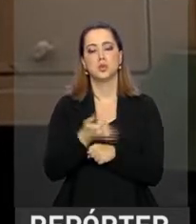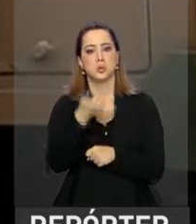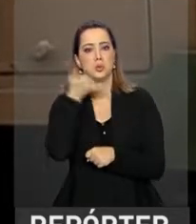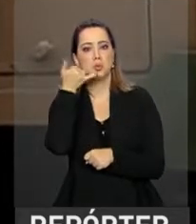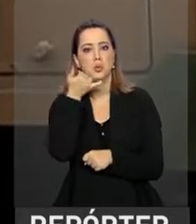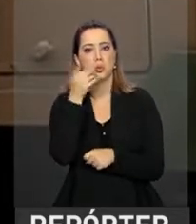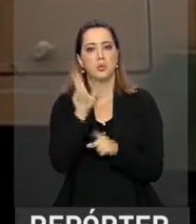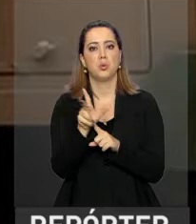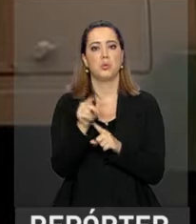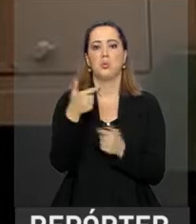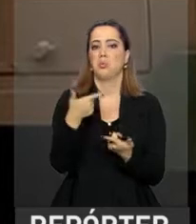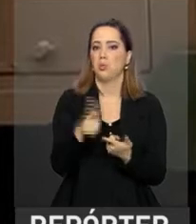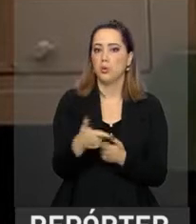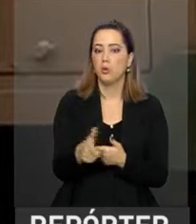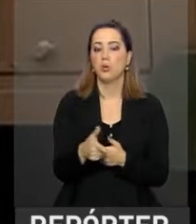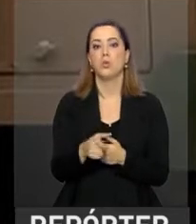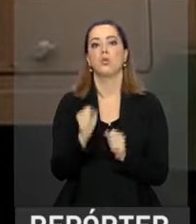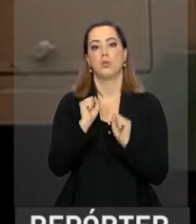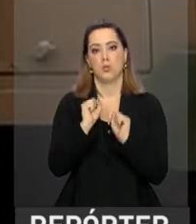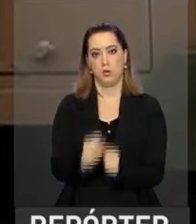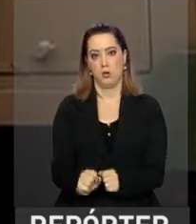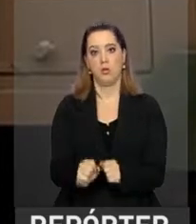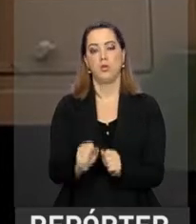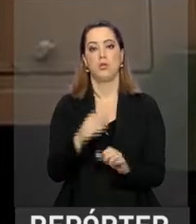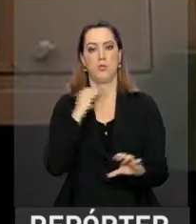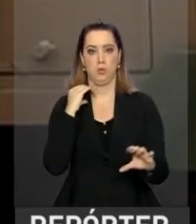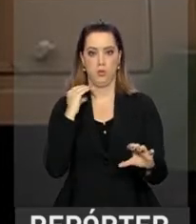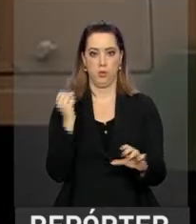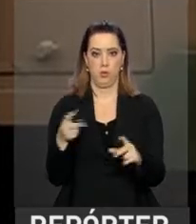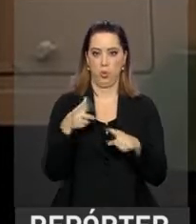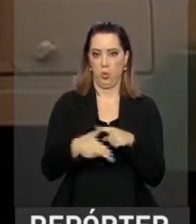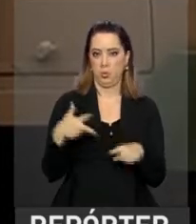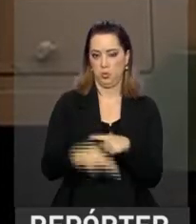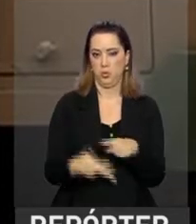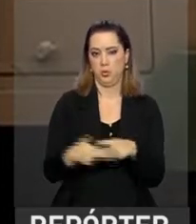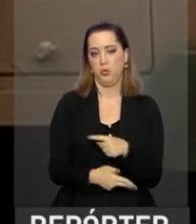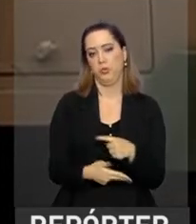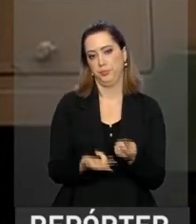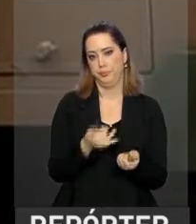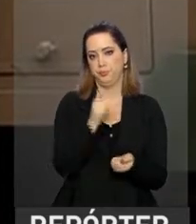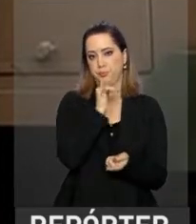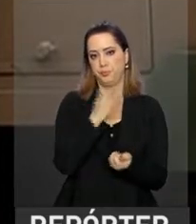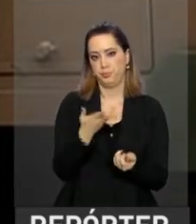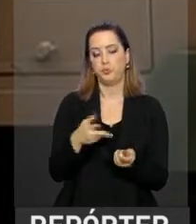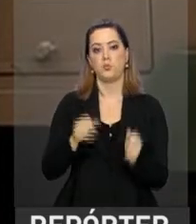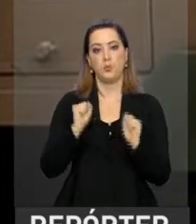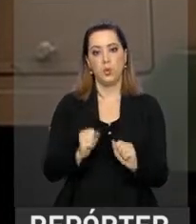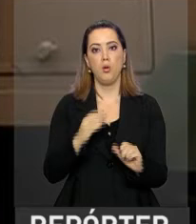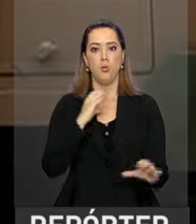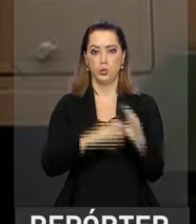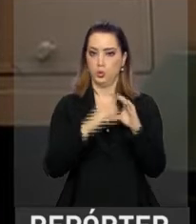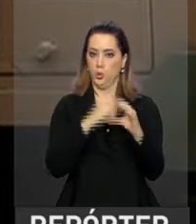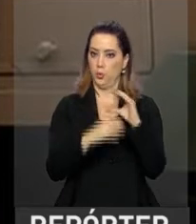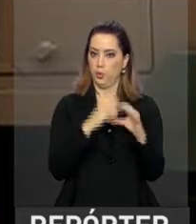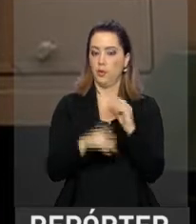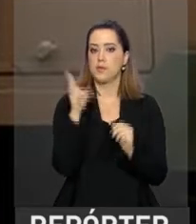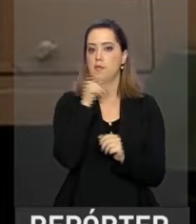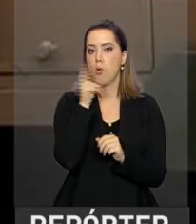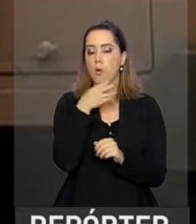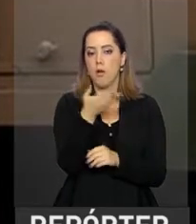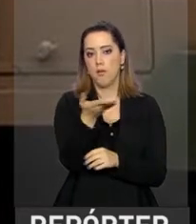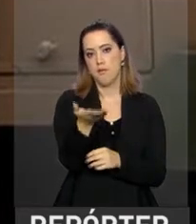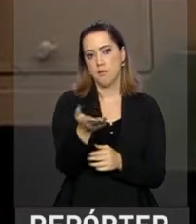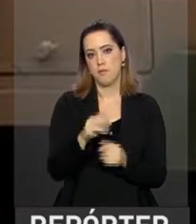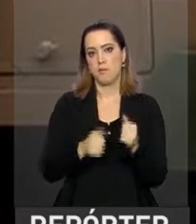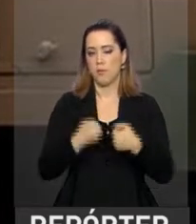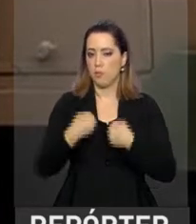telefone, energia elétrica e outros tipos de comunicação são cortados, elas podem chegar primeiro e restabelecer o contato com as